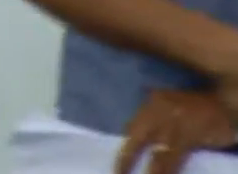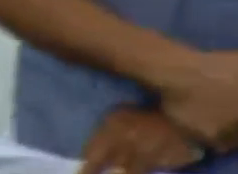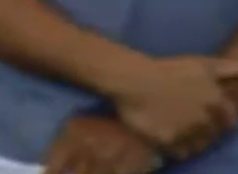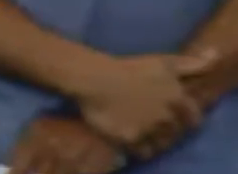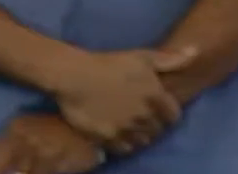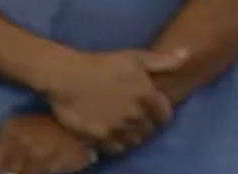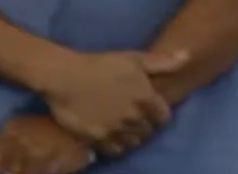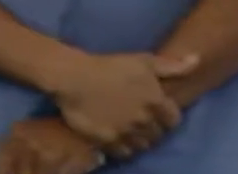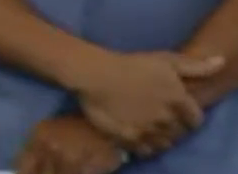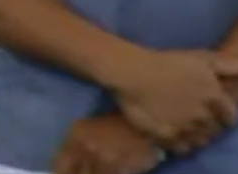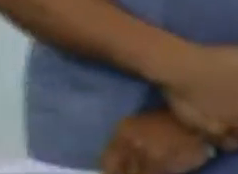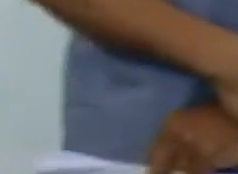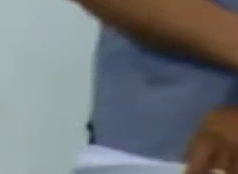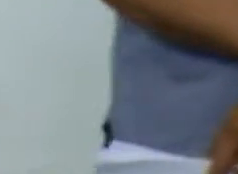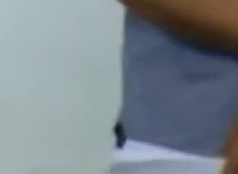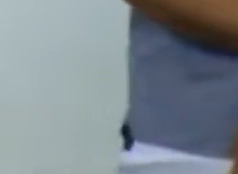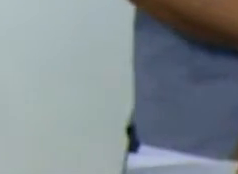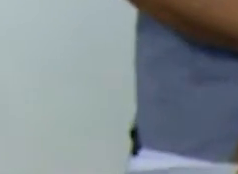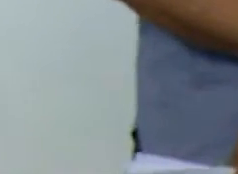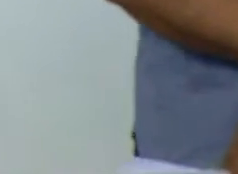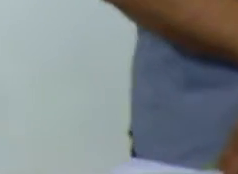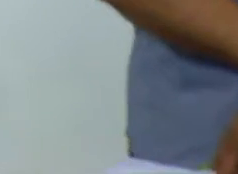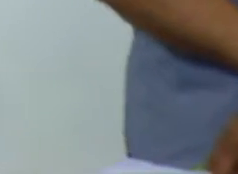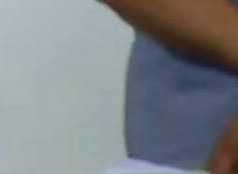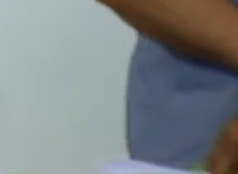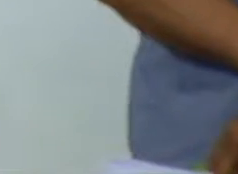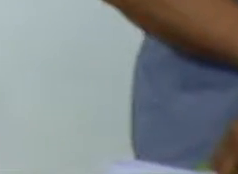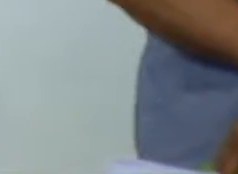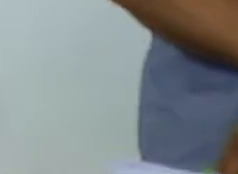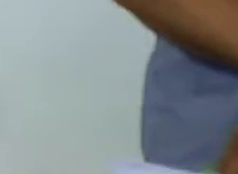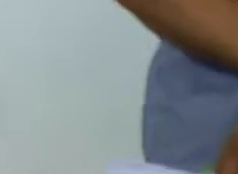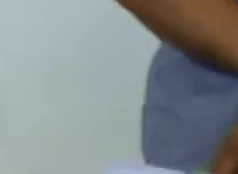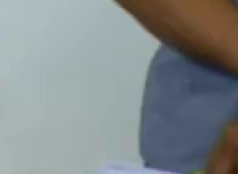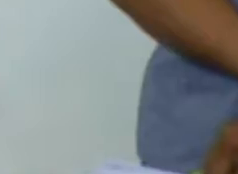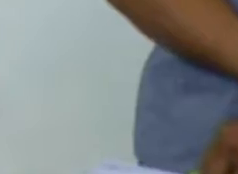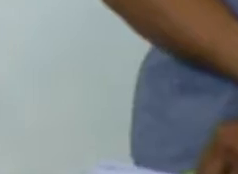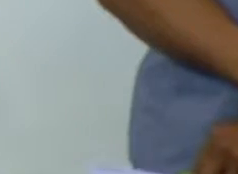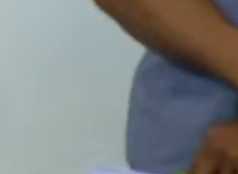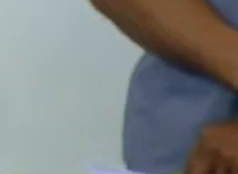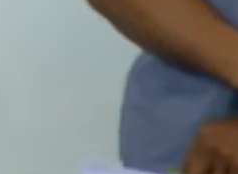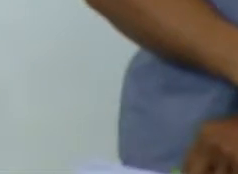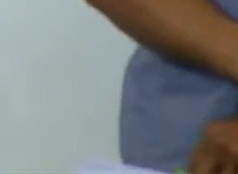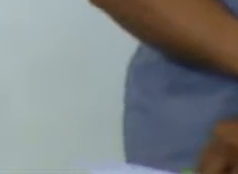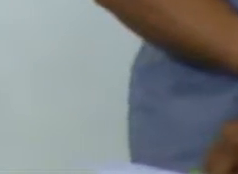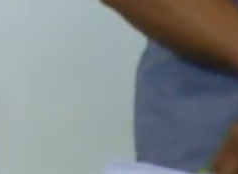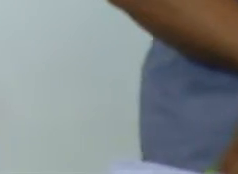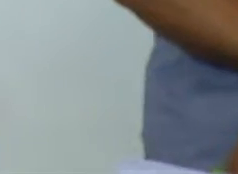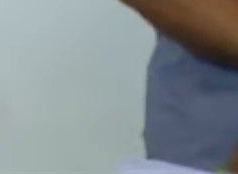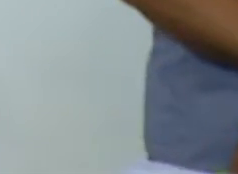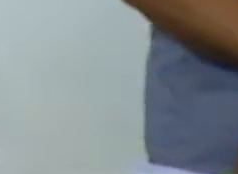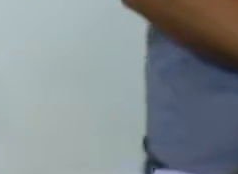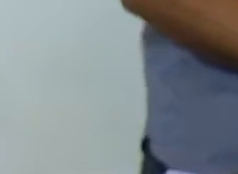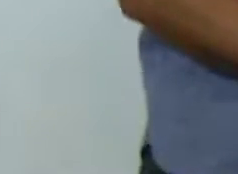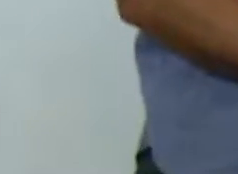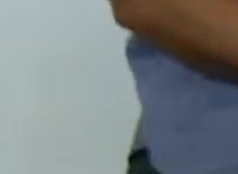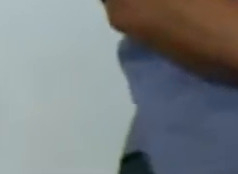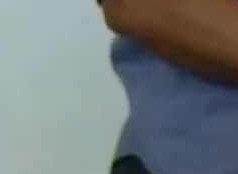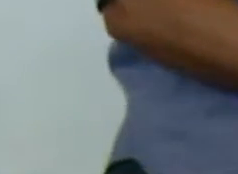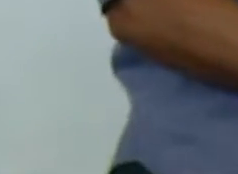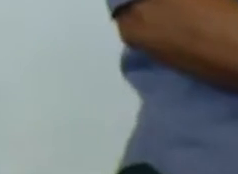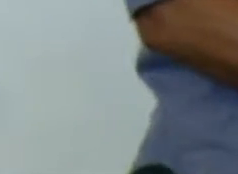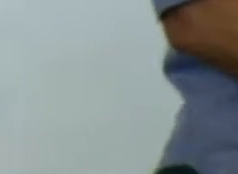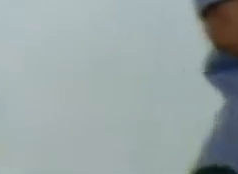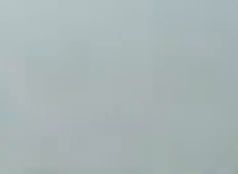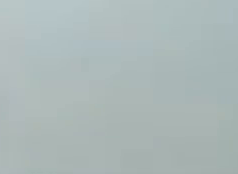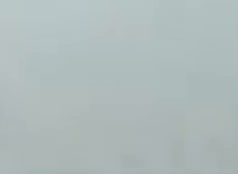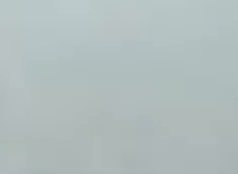extremamente humilhada, extremamente constrangida. E não pode acontecer. Essas campanhas que Vossa Excelência menciona são